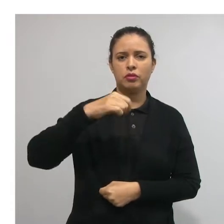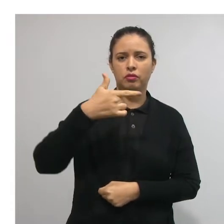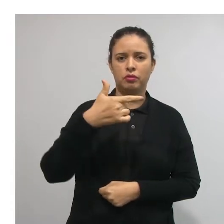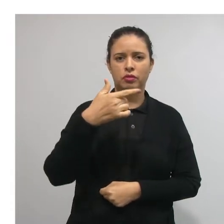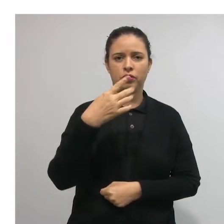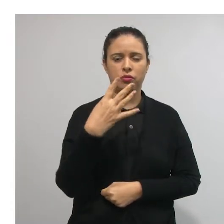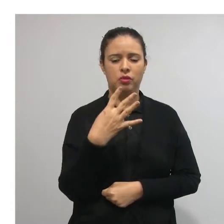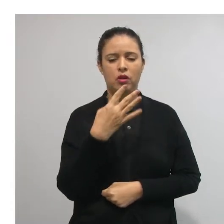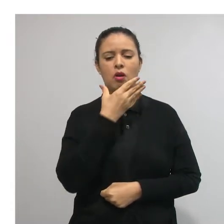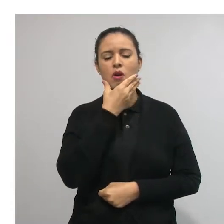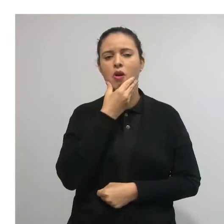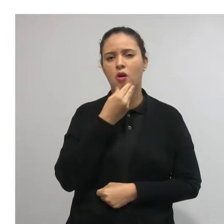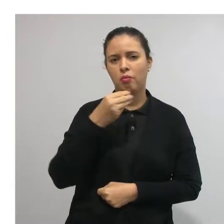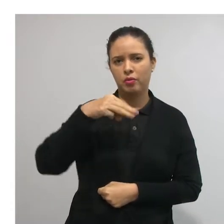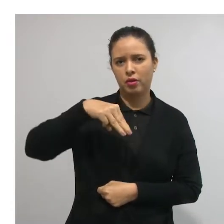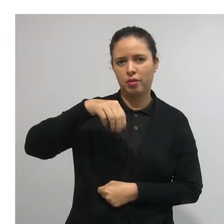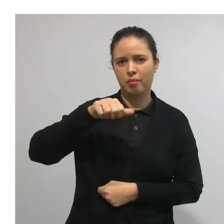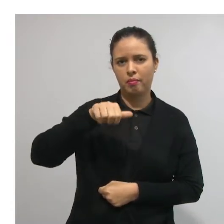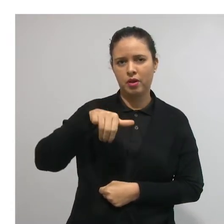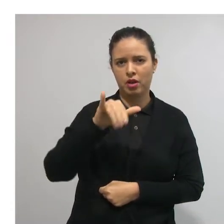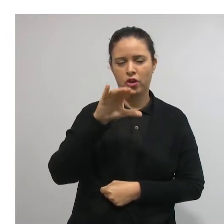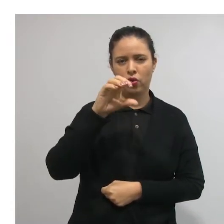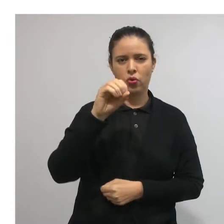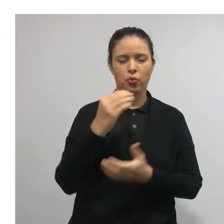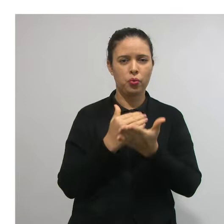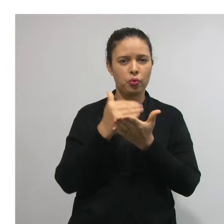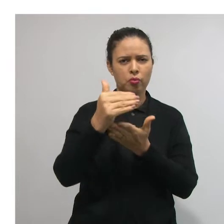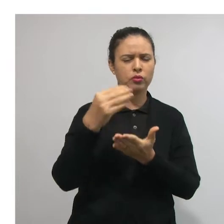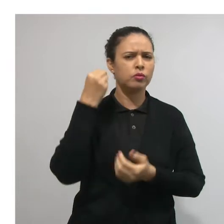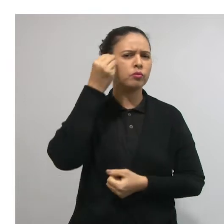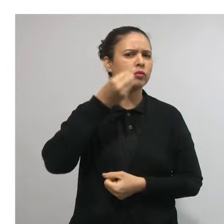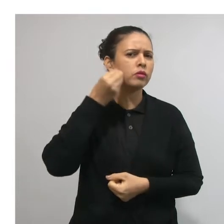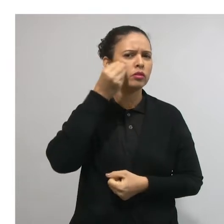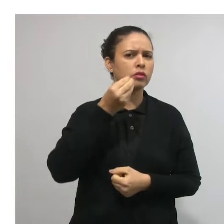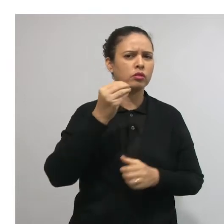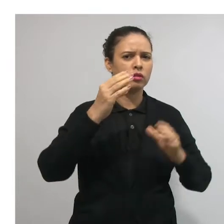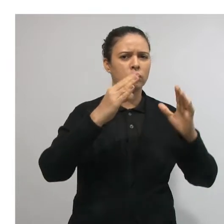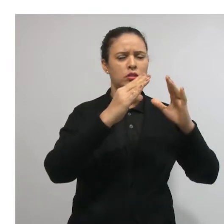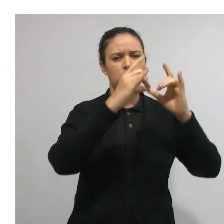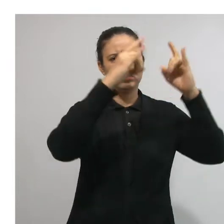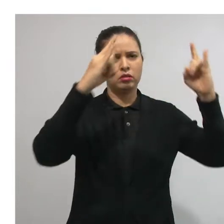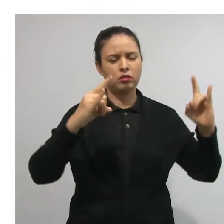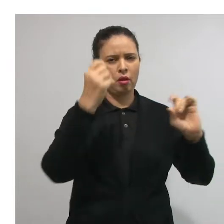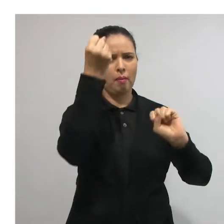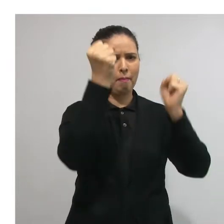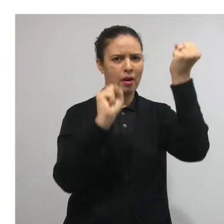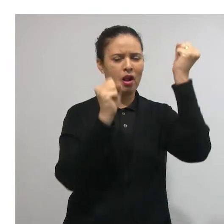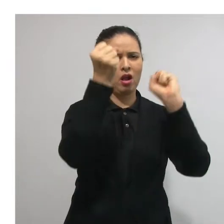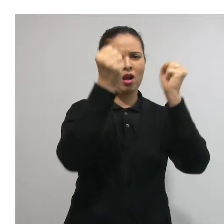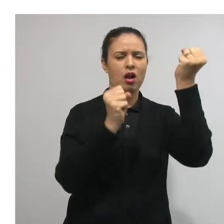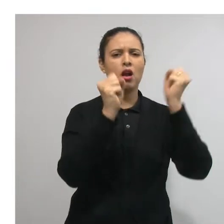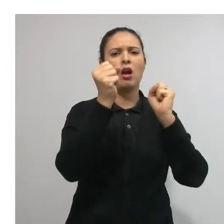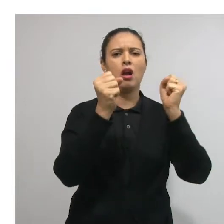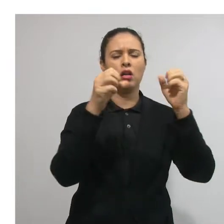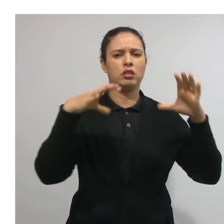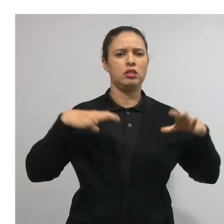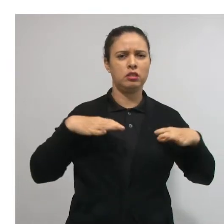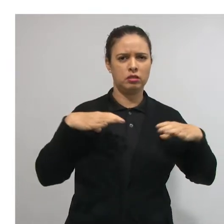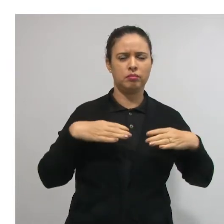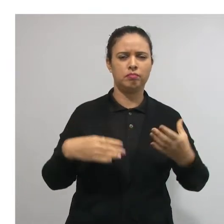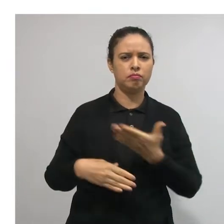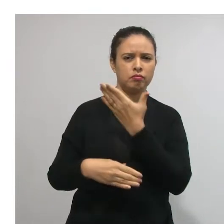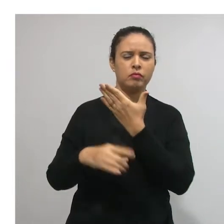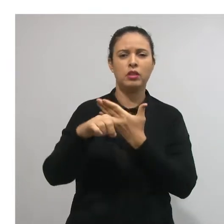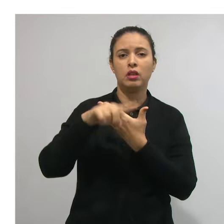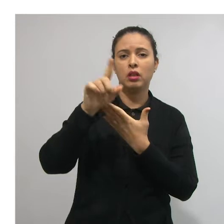Elton Maio, né, e sua equipe deram início à experiência numa fábrica lá em Hawthorne, né? Quando os operários